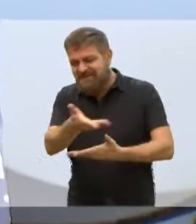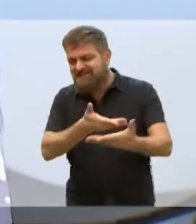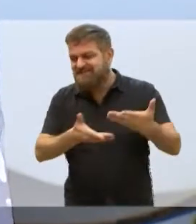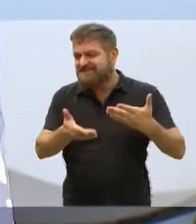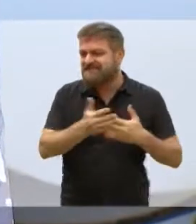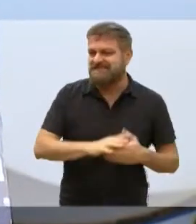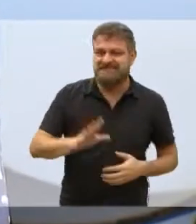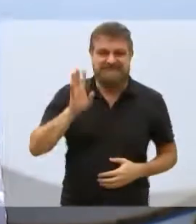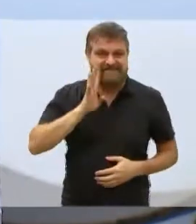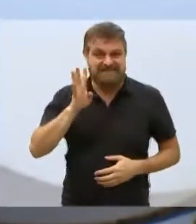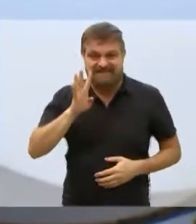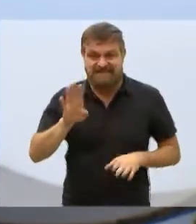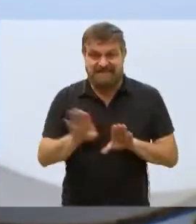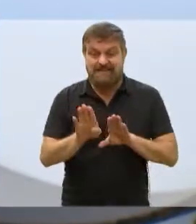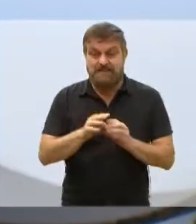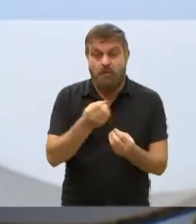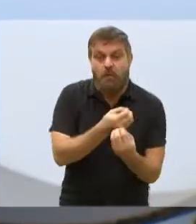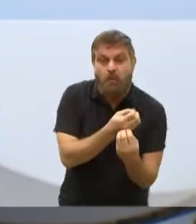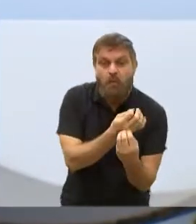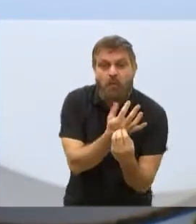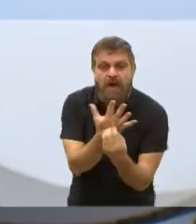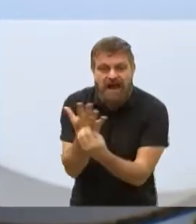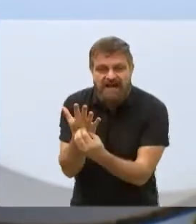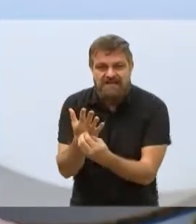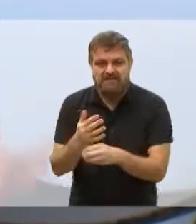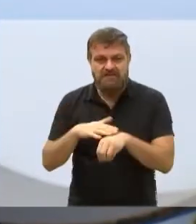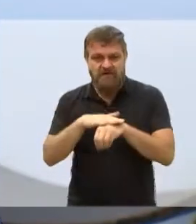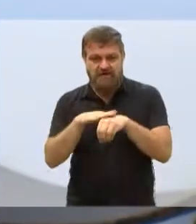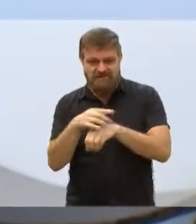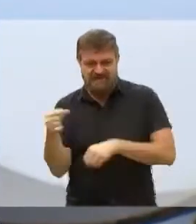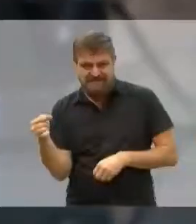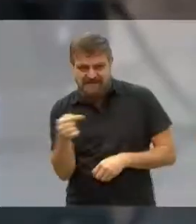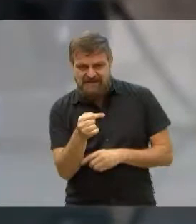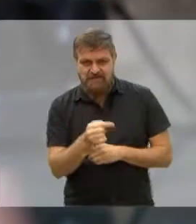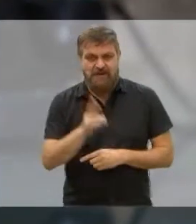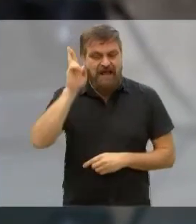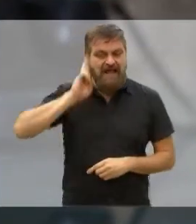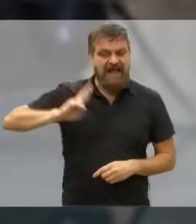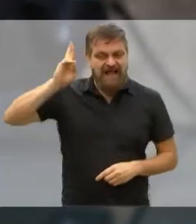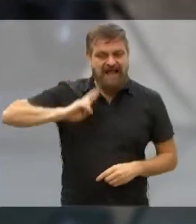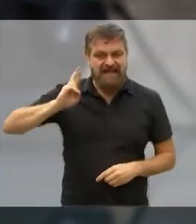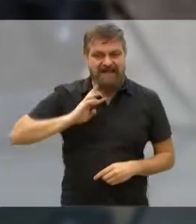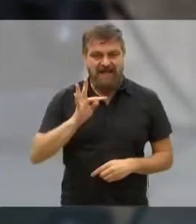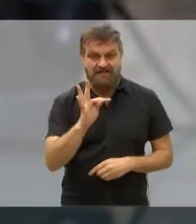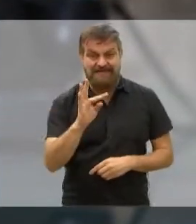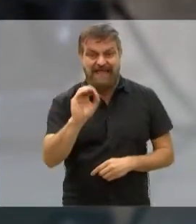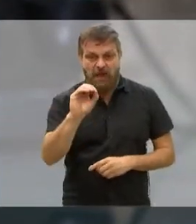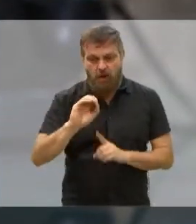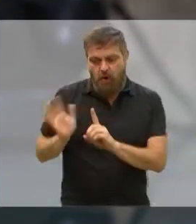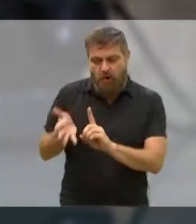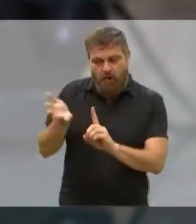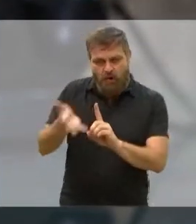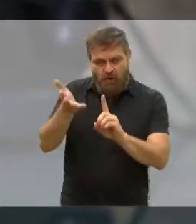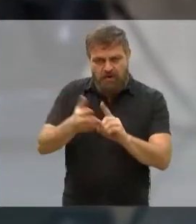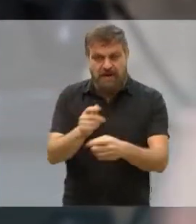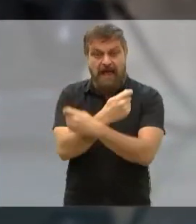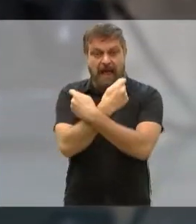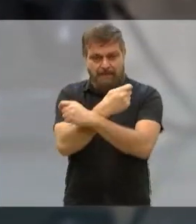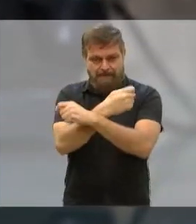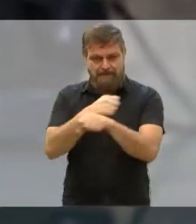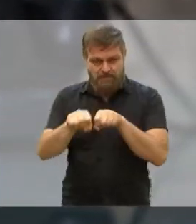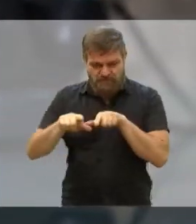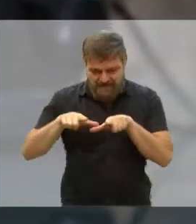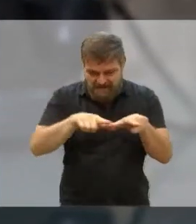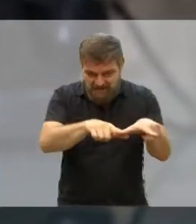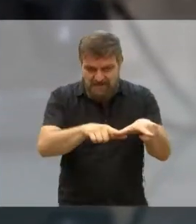convivência muito saudável e principalmente através da arte. Então nós vamos conversar agora com a Raquel Ortega, que é terapeuta ocupacional formada